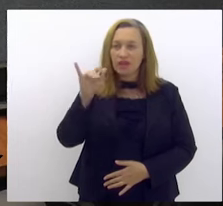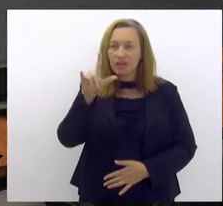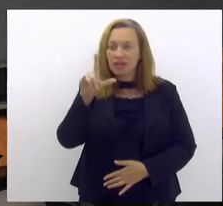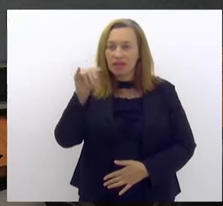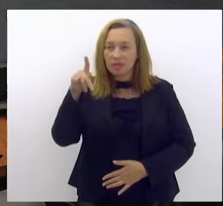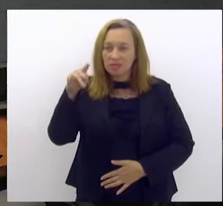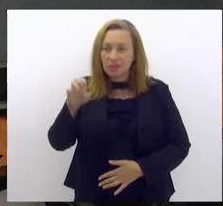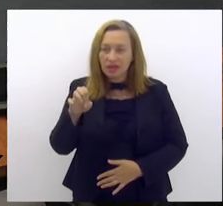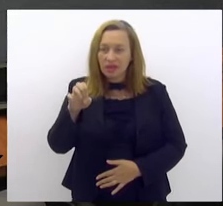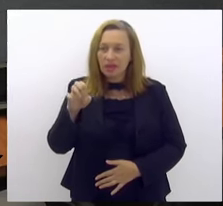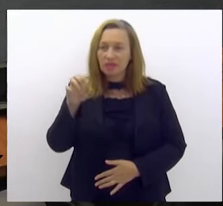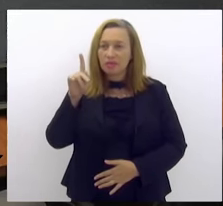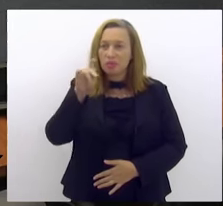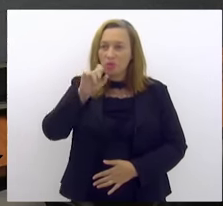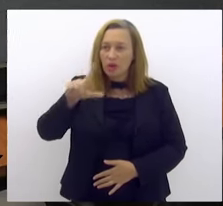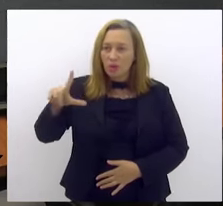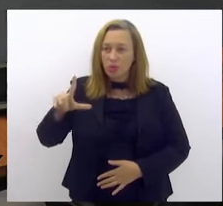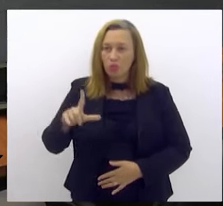Vou para a direita.